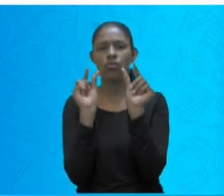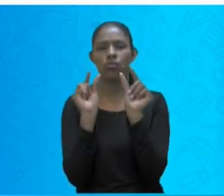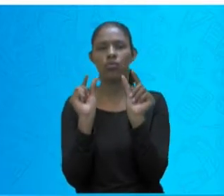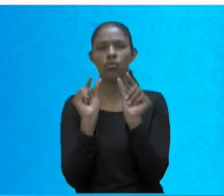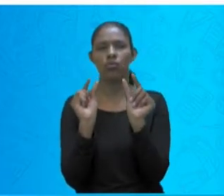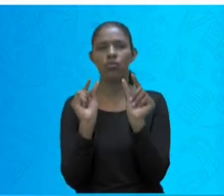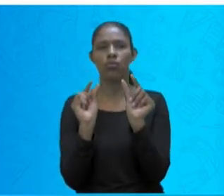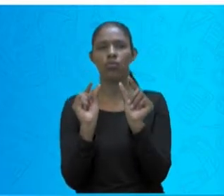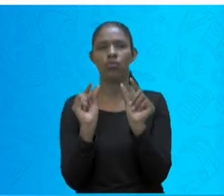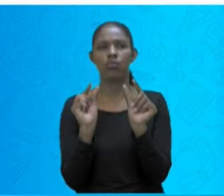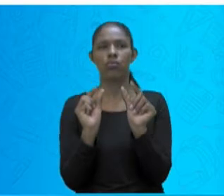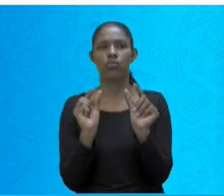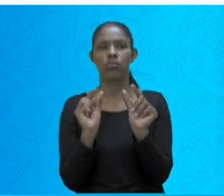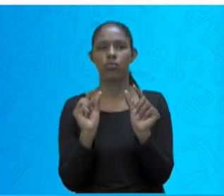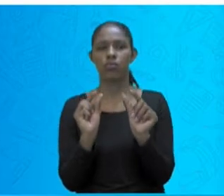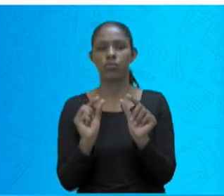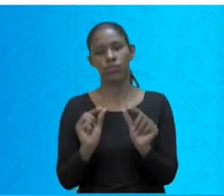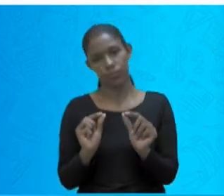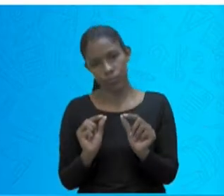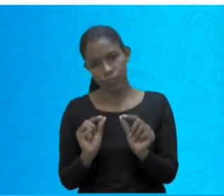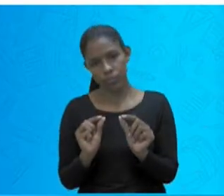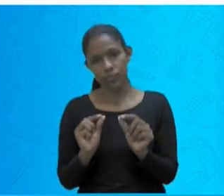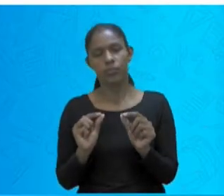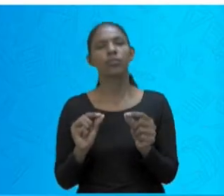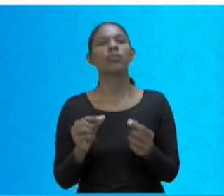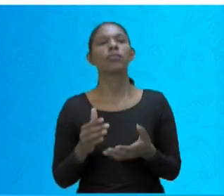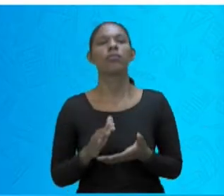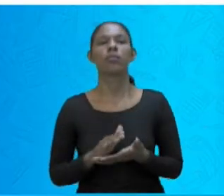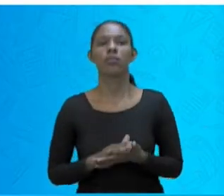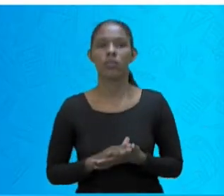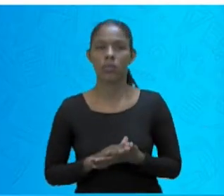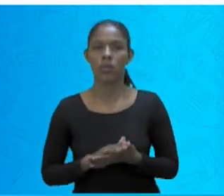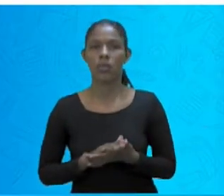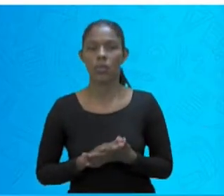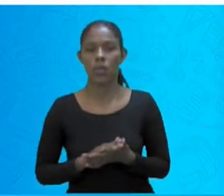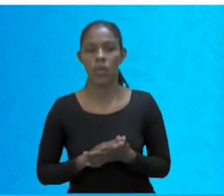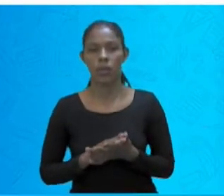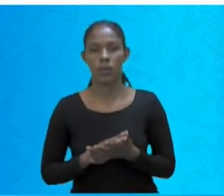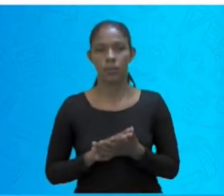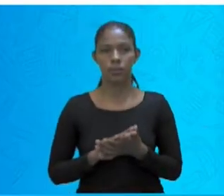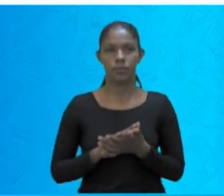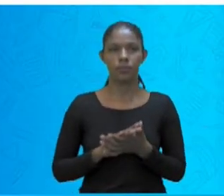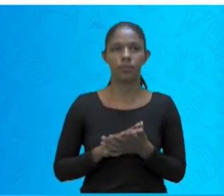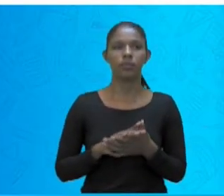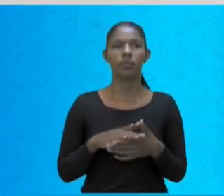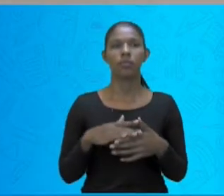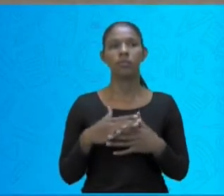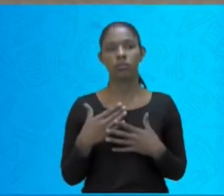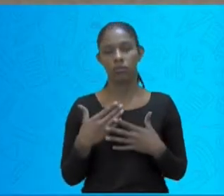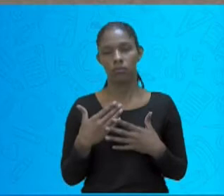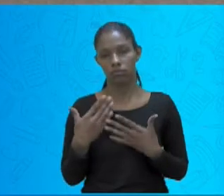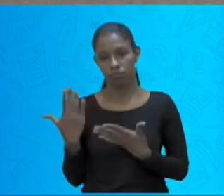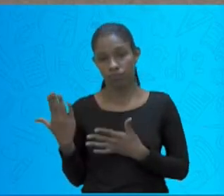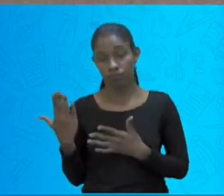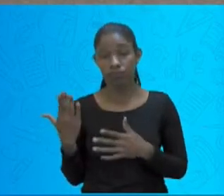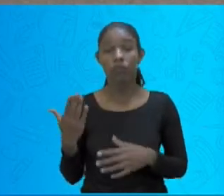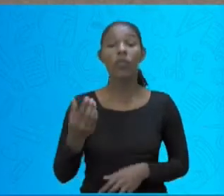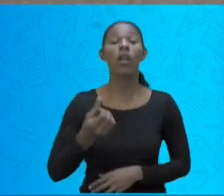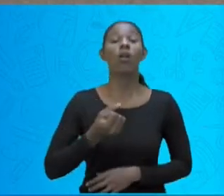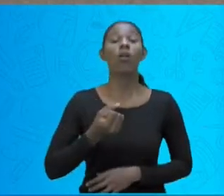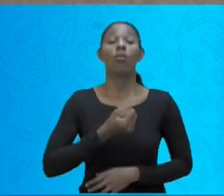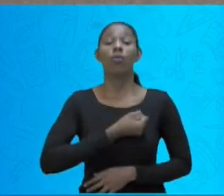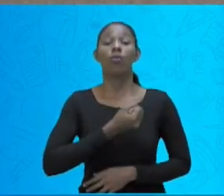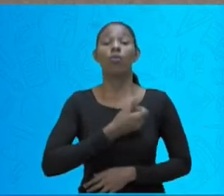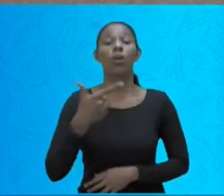4. 4 dividido por 2, eu tenho 2, que dividido por 2, eu tenho 1. Quantas vezes o 2